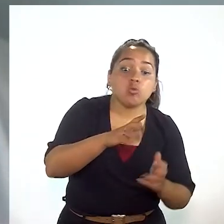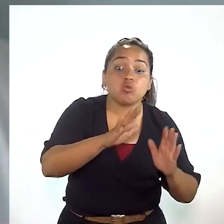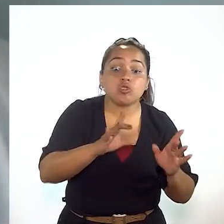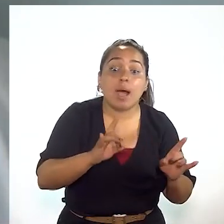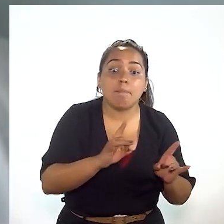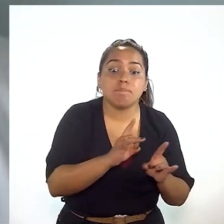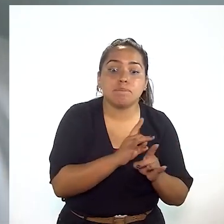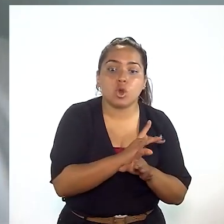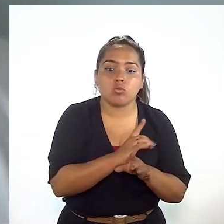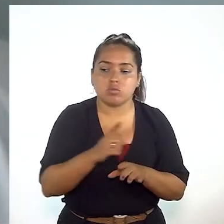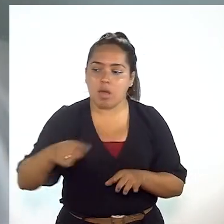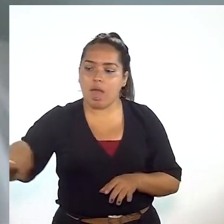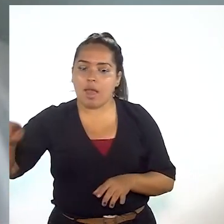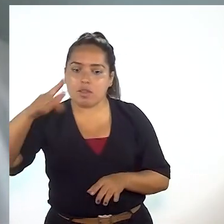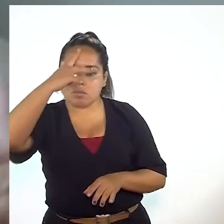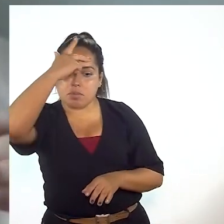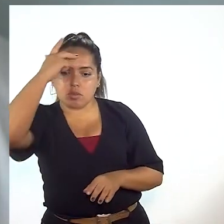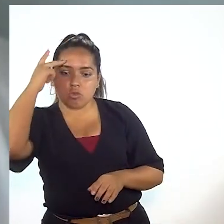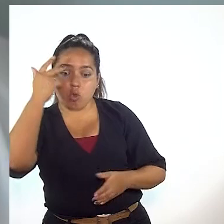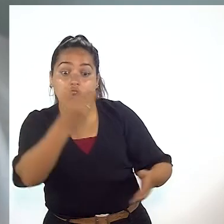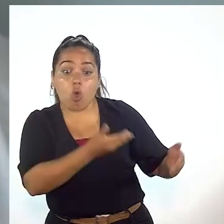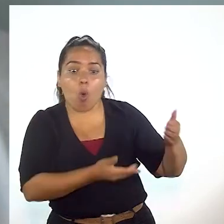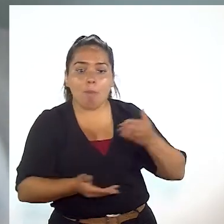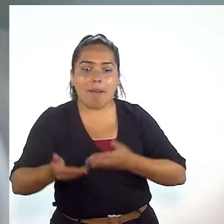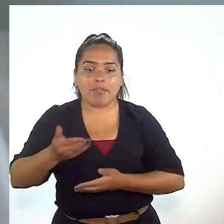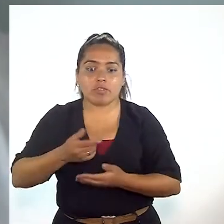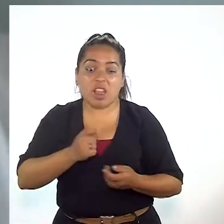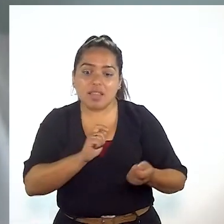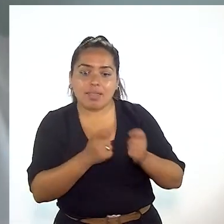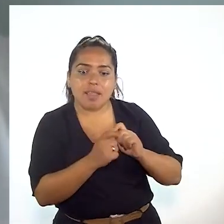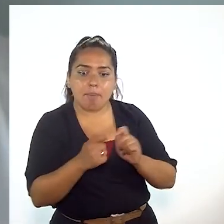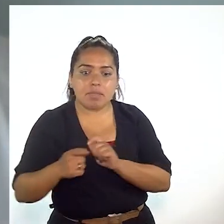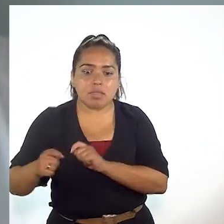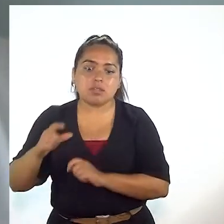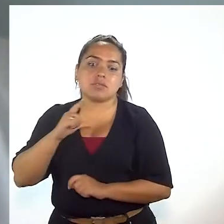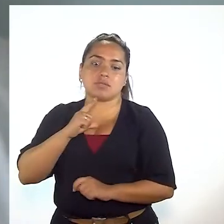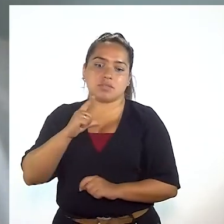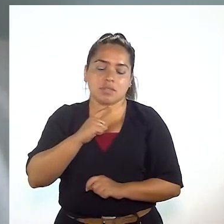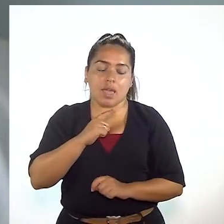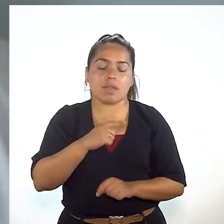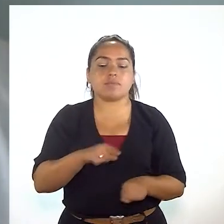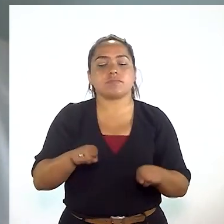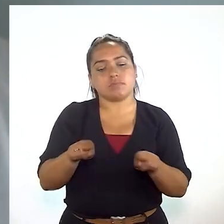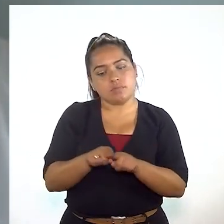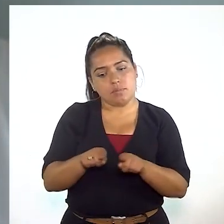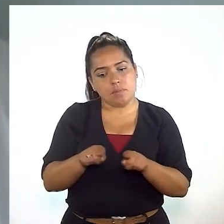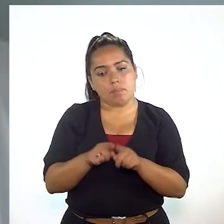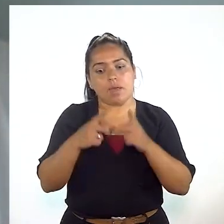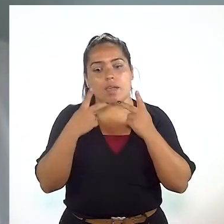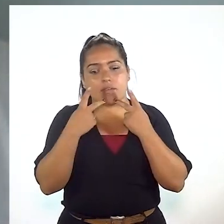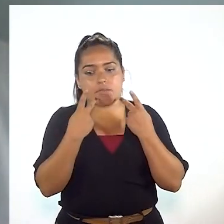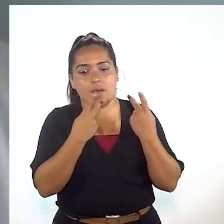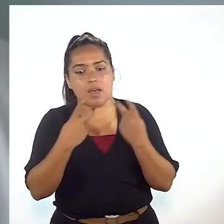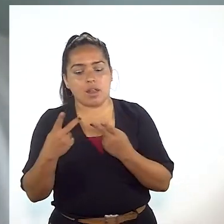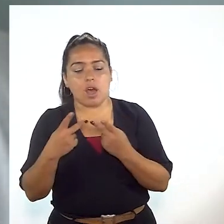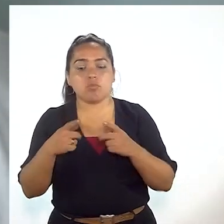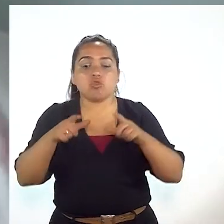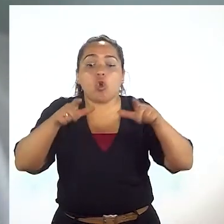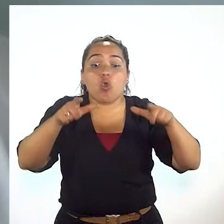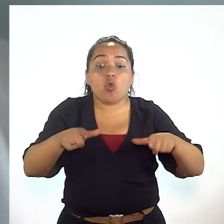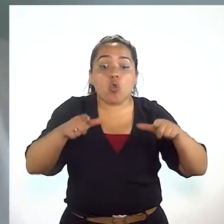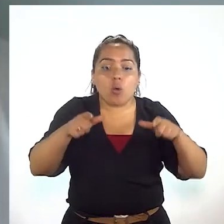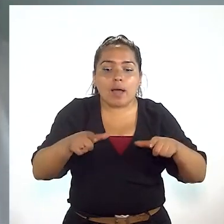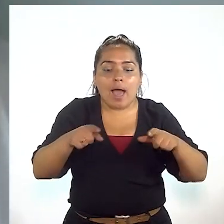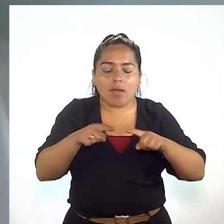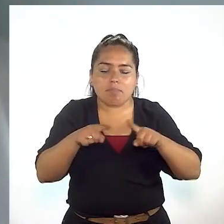aí a monetização surgir a partir do compartilhamento de uma estrutura que está lá posta, né, e que pode ser trazida.